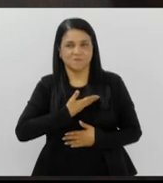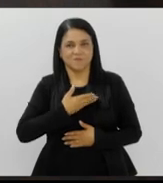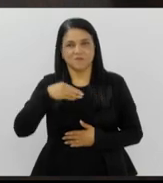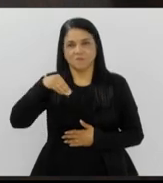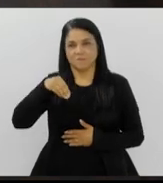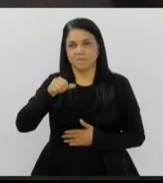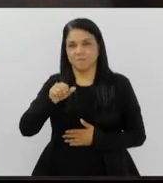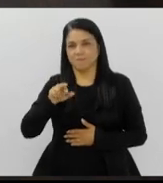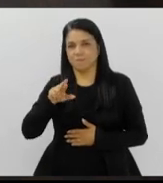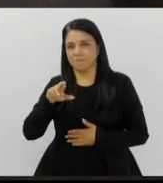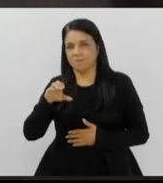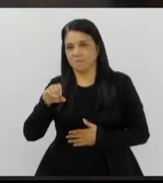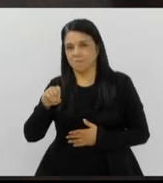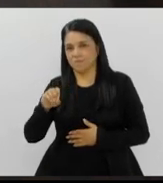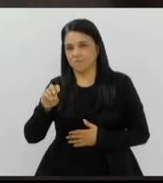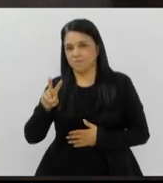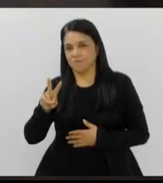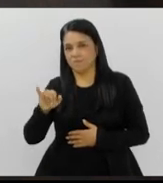Márcio Vieira.